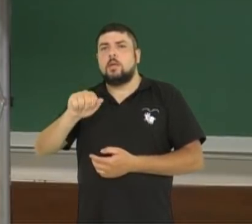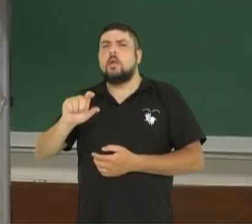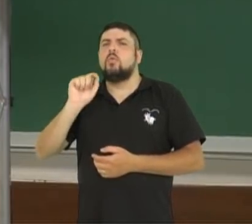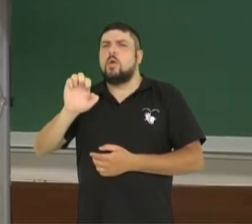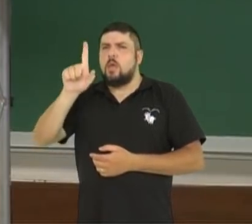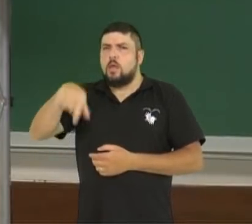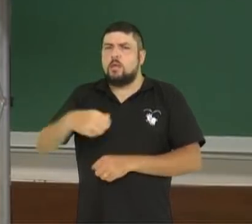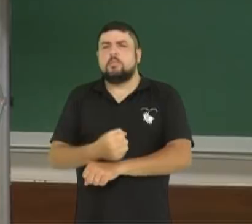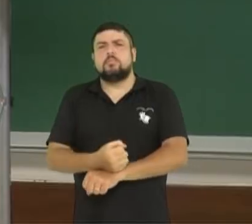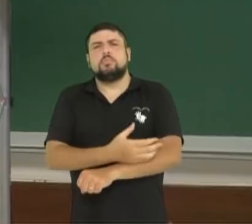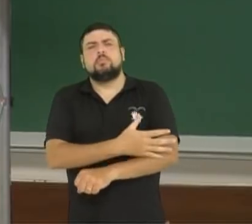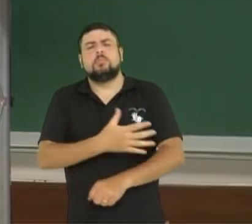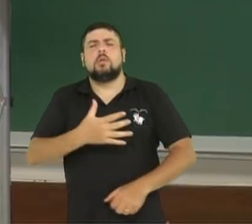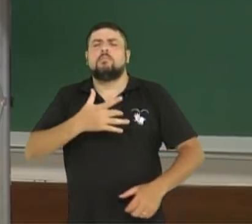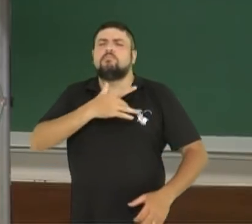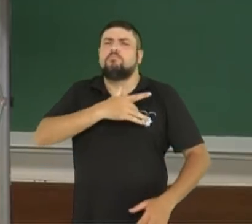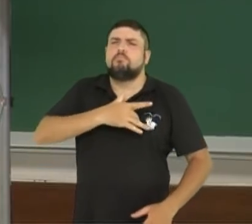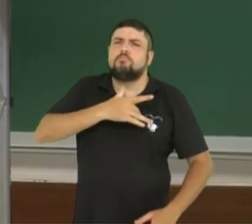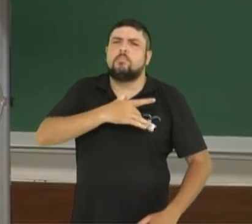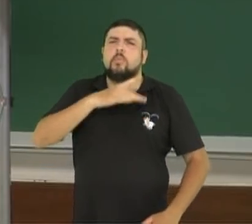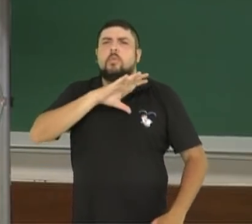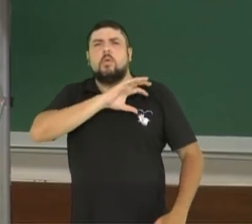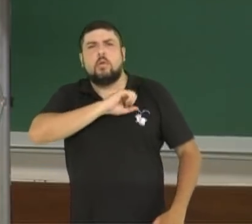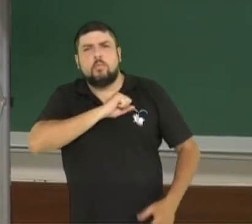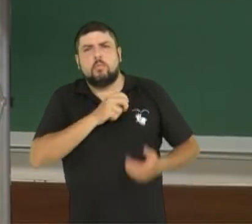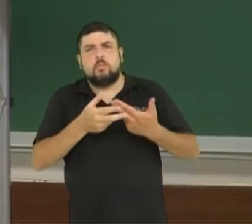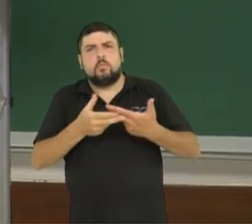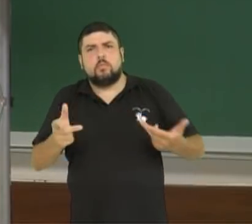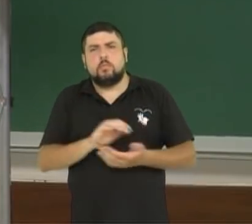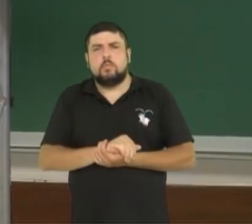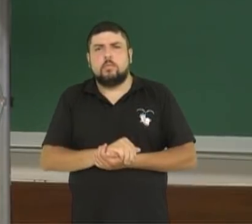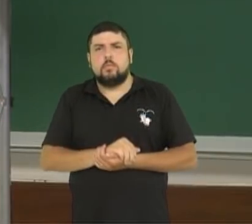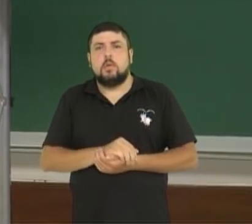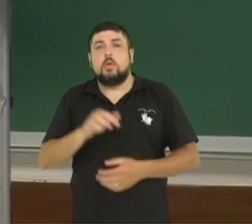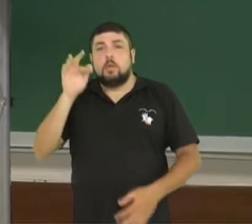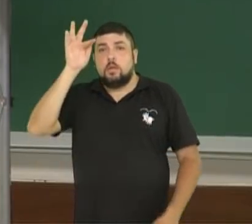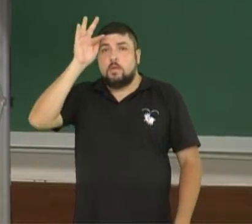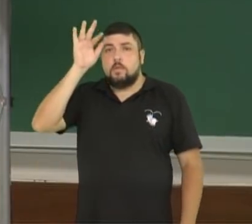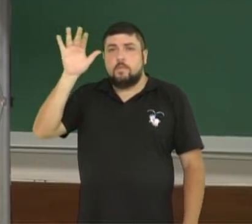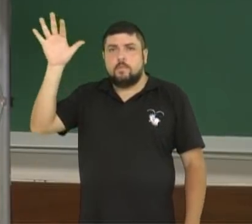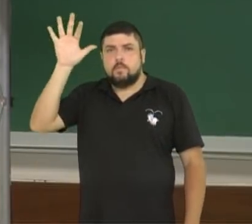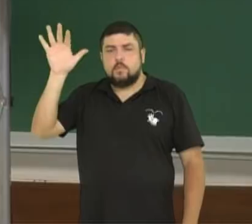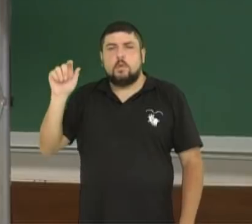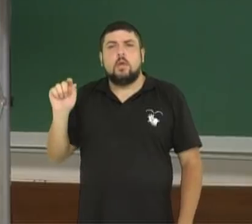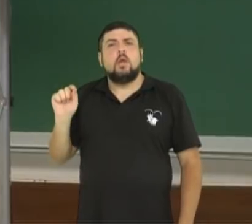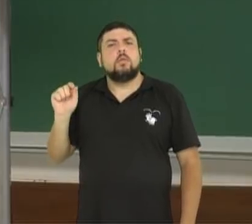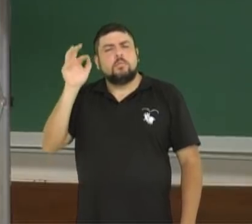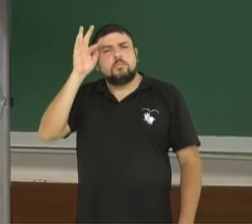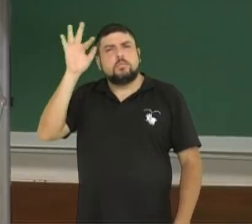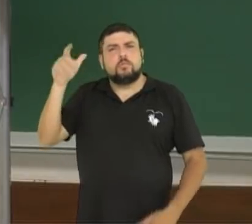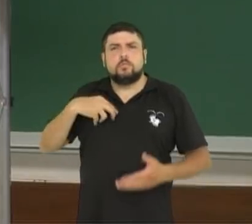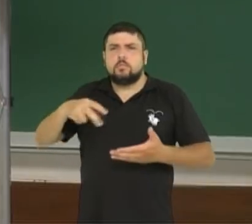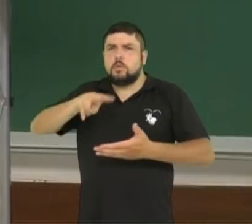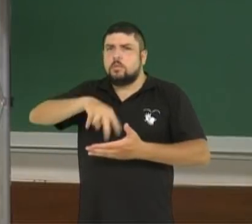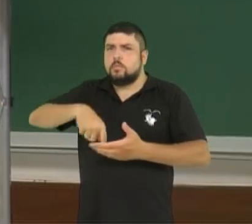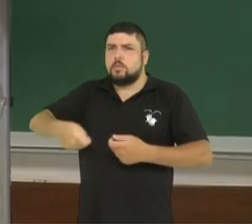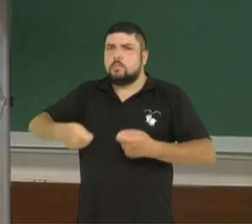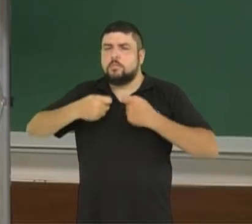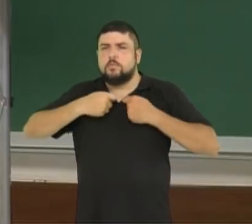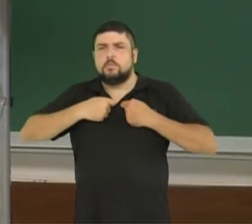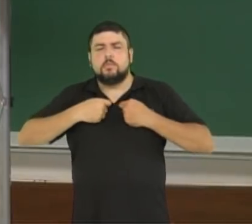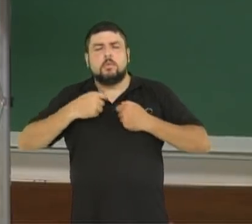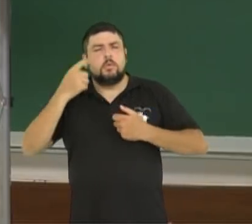às paixões, né? Aos amores e etc. E a filosófica, né? Que serve para fazer refletir com mais profundidade